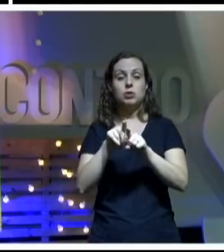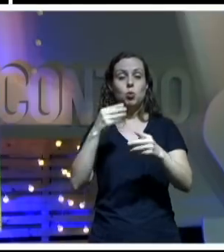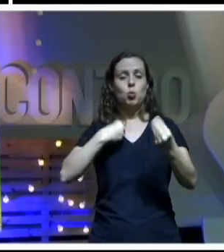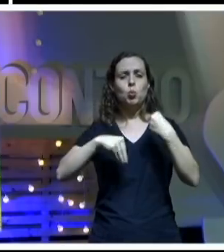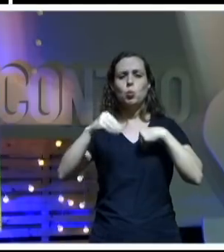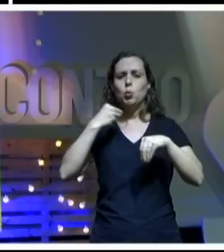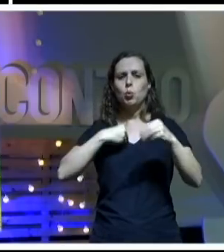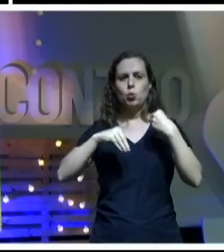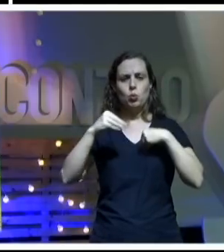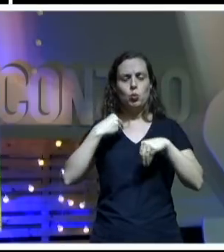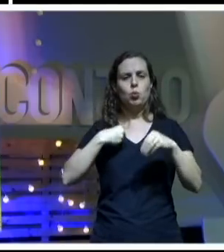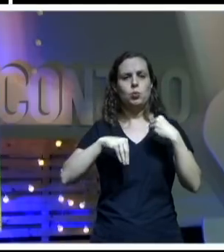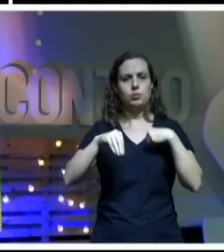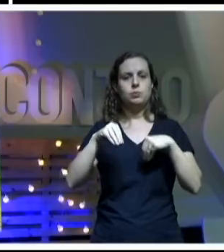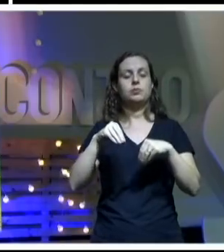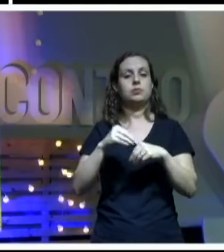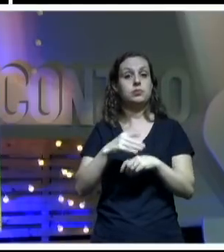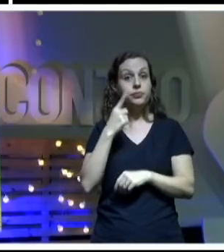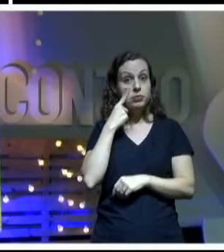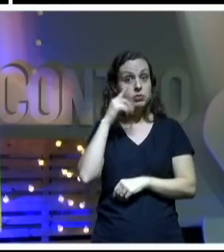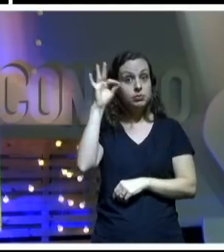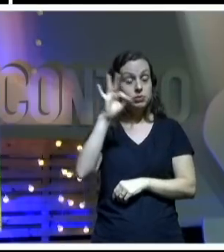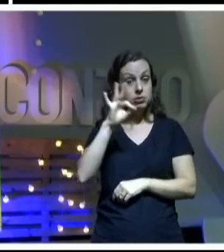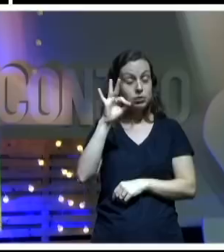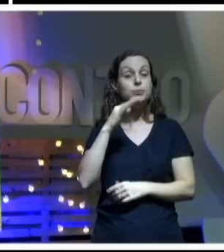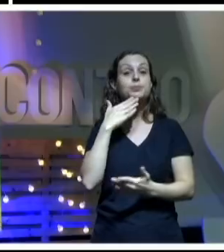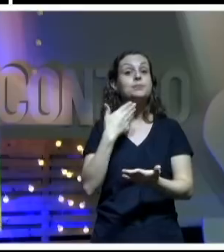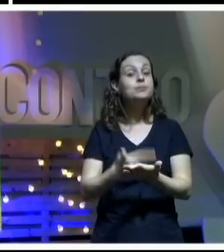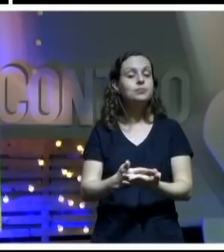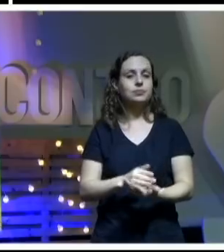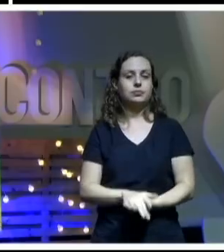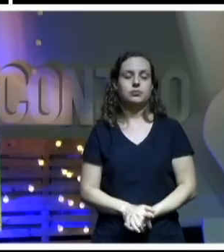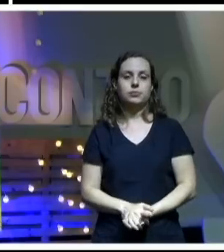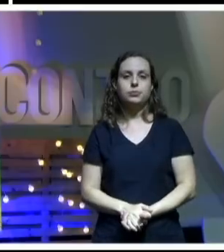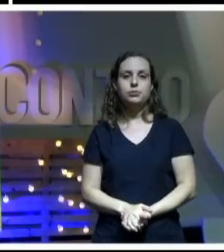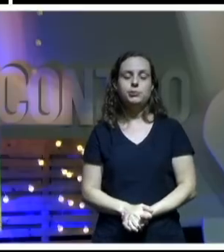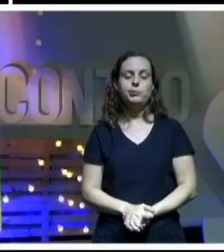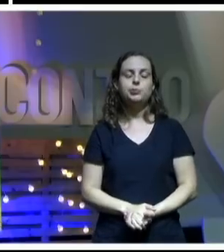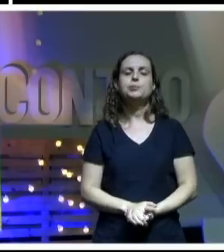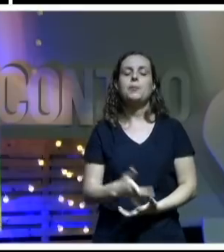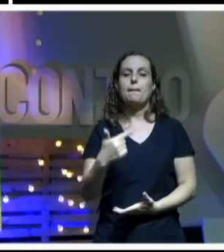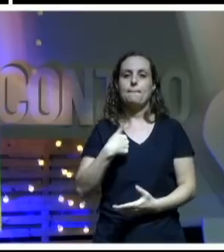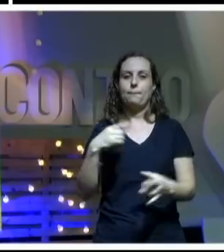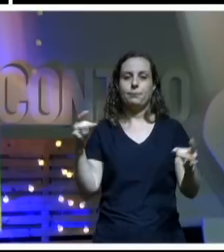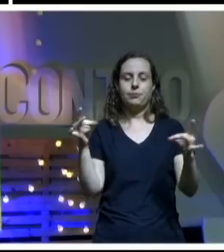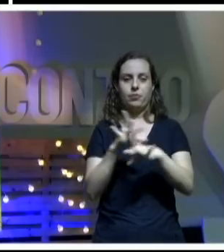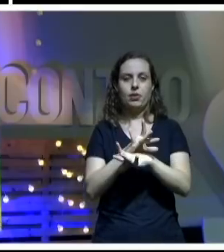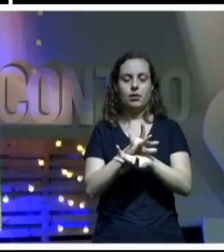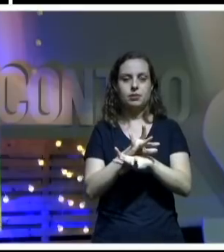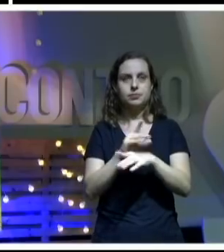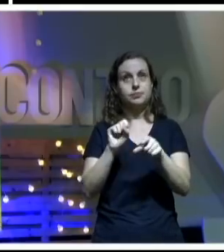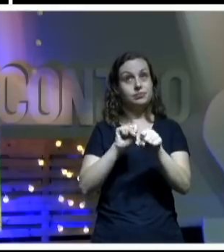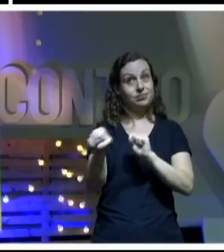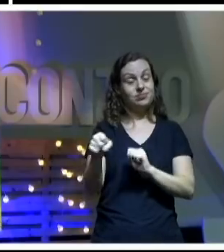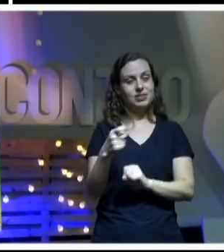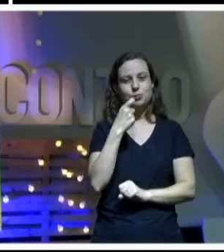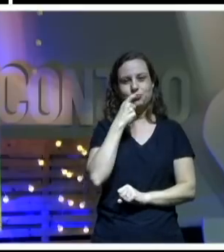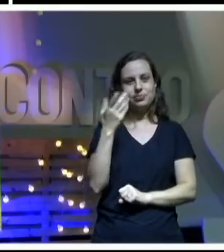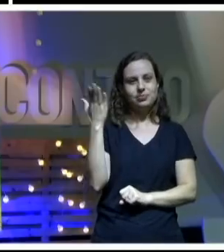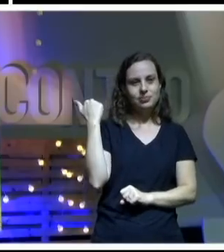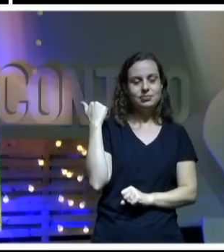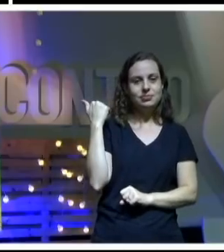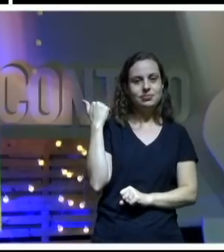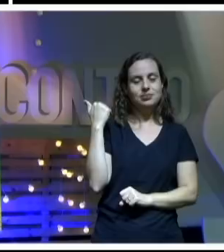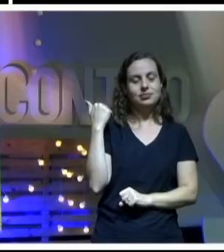depressão olha esses dados nos irmãos eu me formei obviamente há pouco tempo o seminário foi